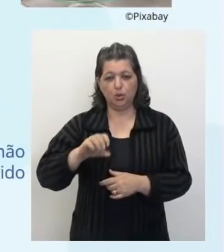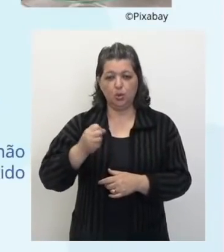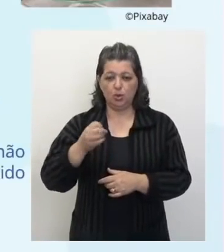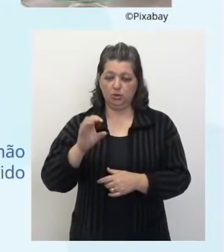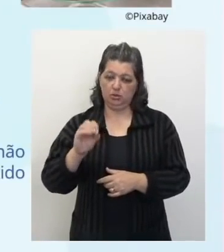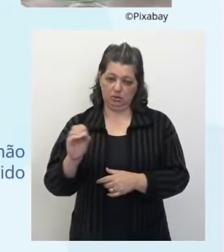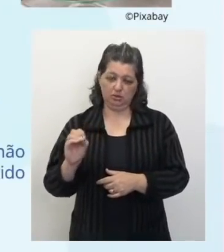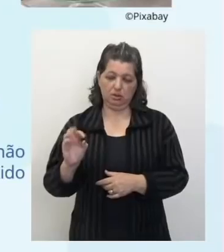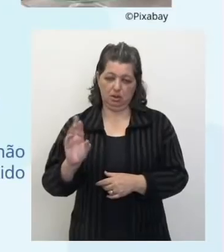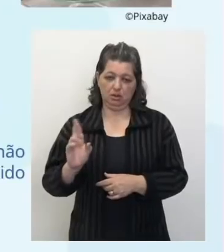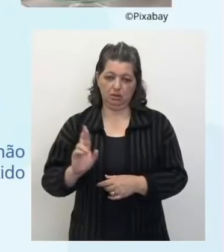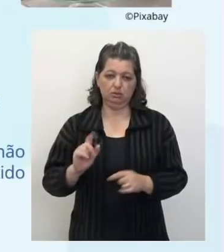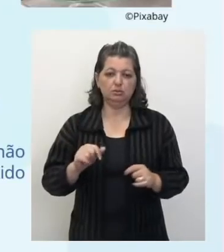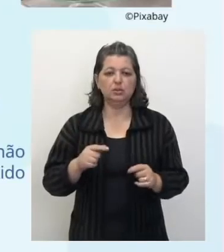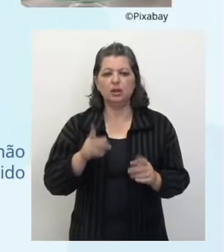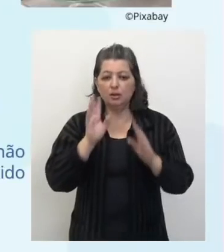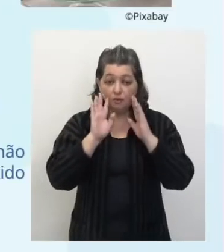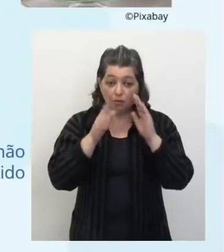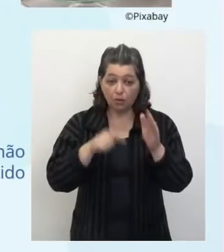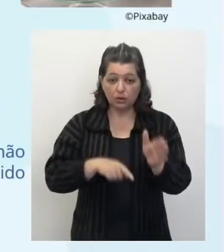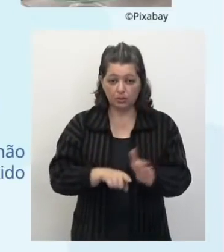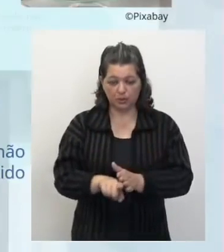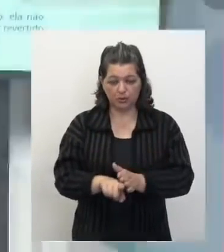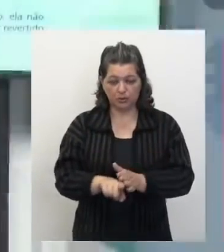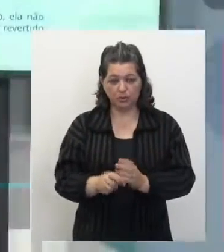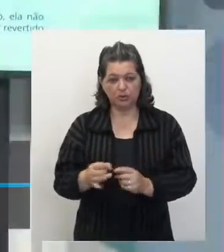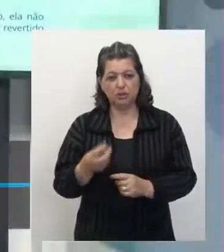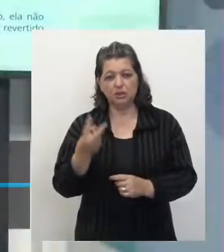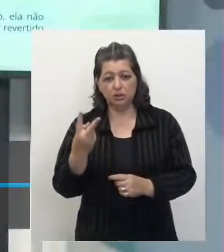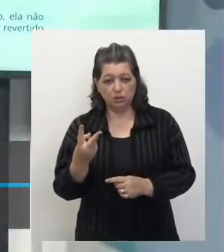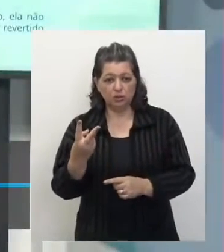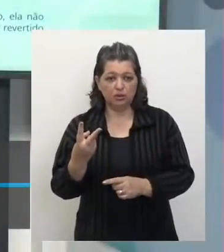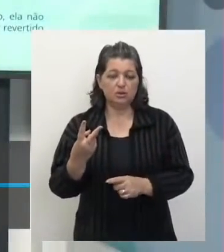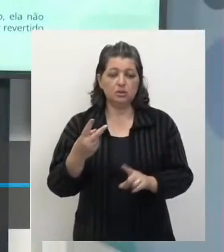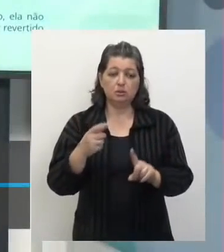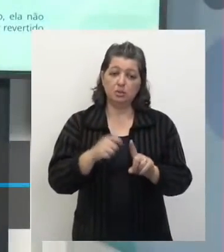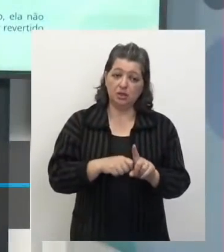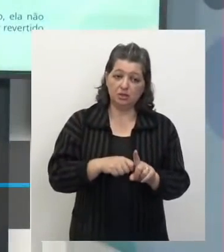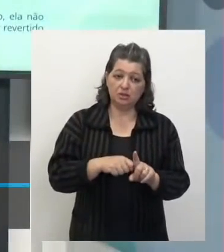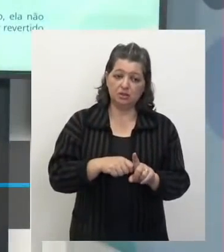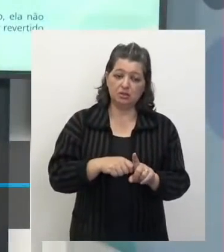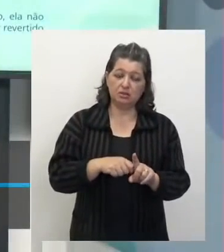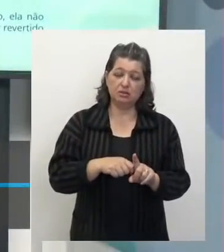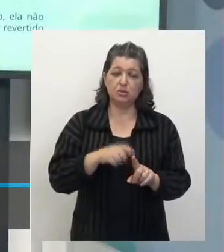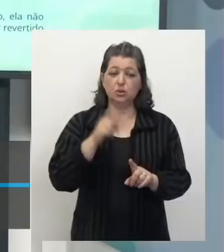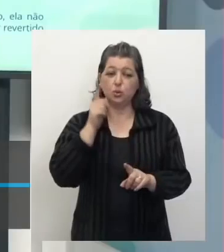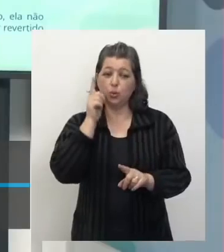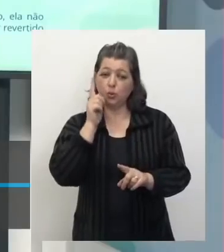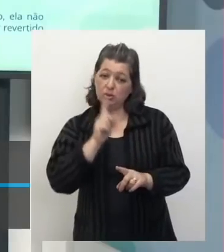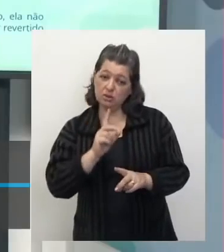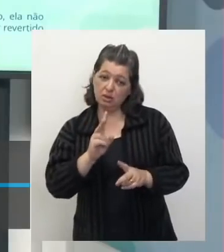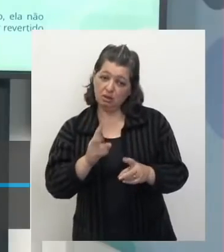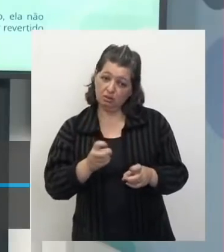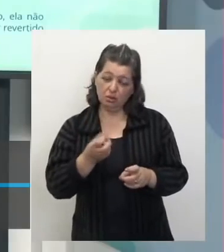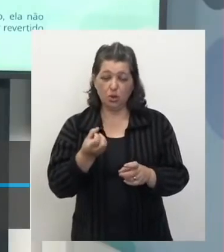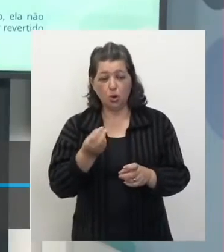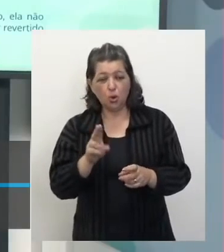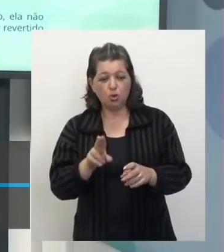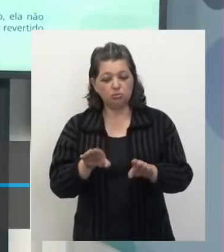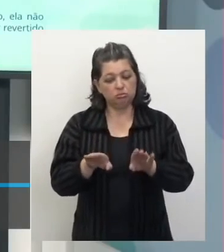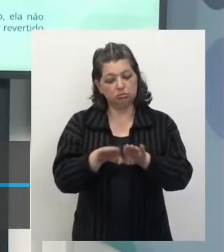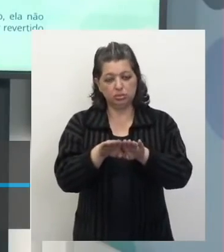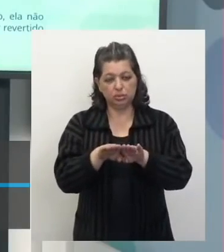tá, e situações, problemas que envolvam o conceito de equação, que é justamente isso que acontece aqui, vocês vão perceber, tá? Então,